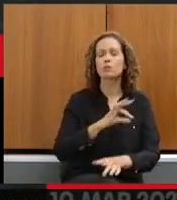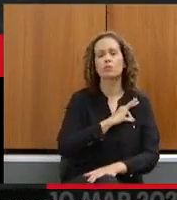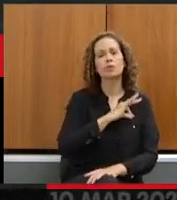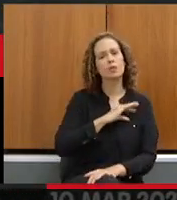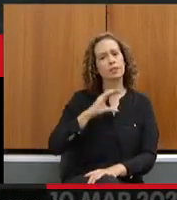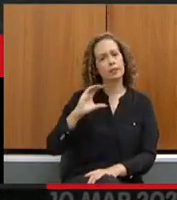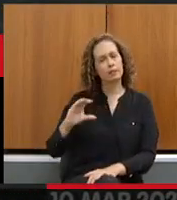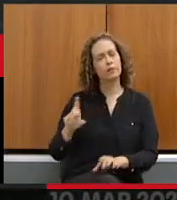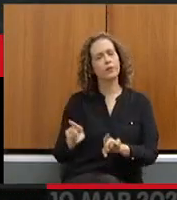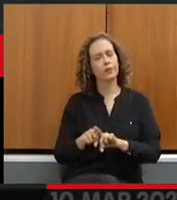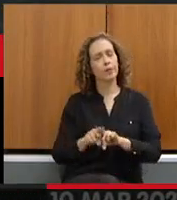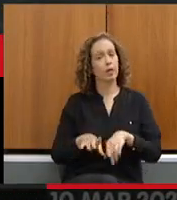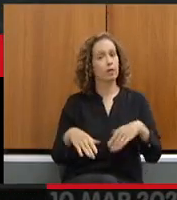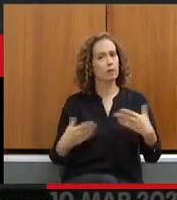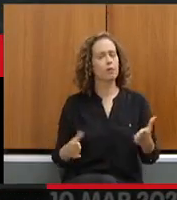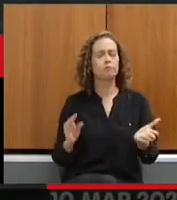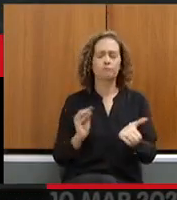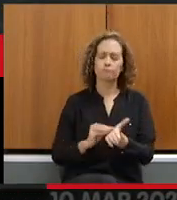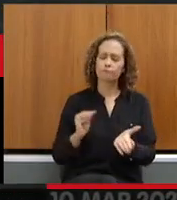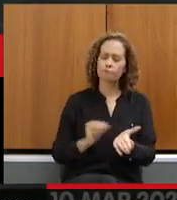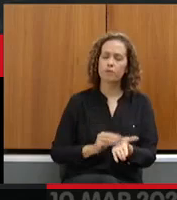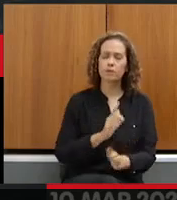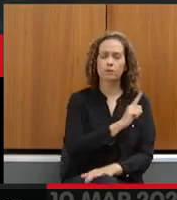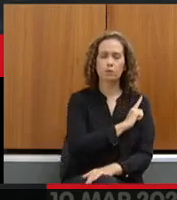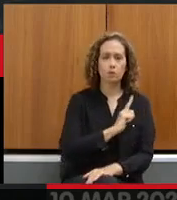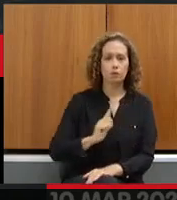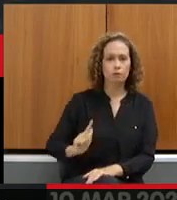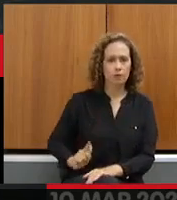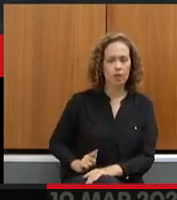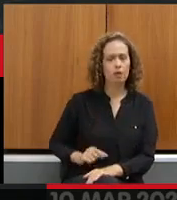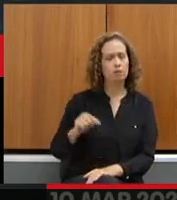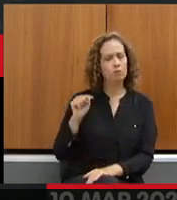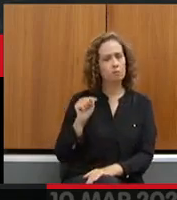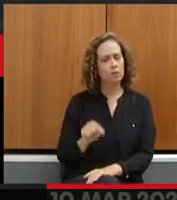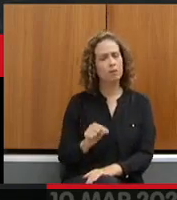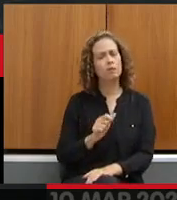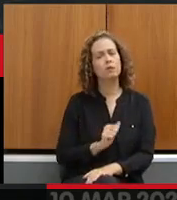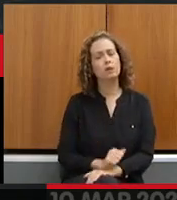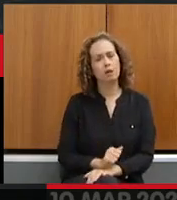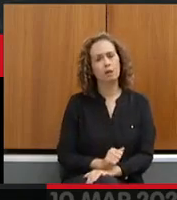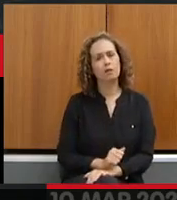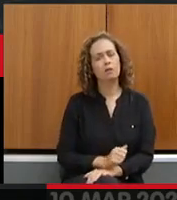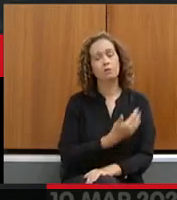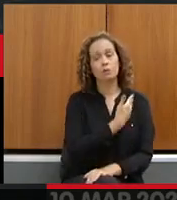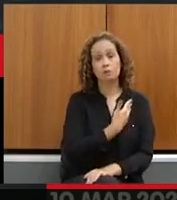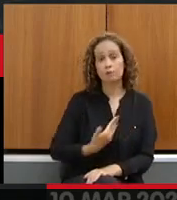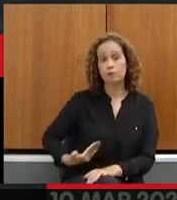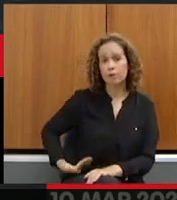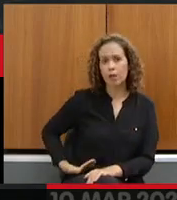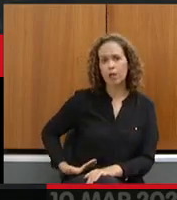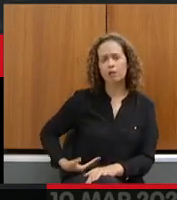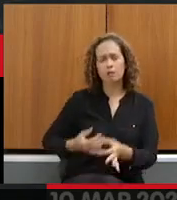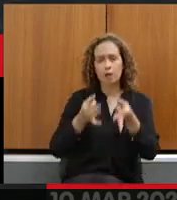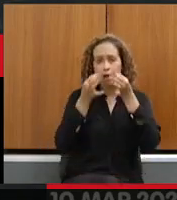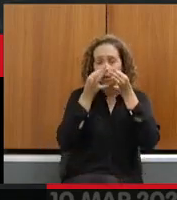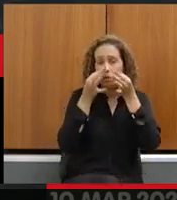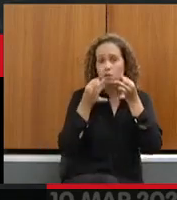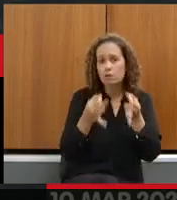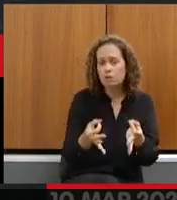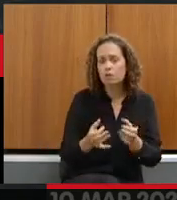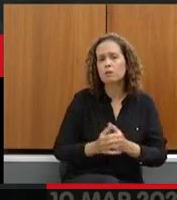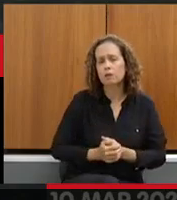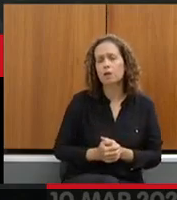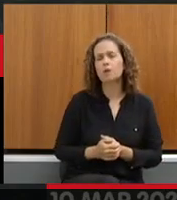o presidente faltou o governo neste caso o olhar com atenção e infelizmente